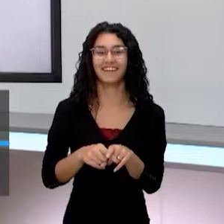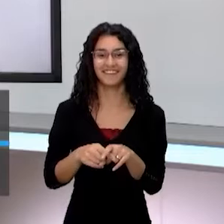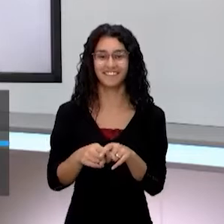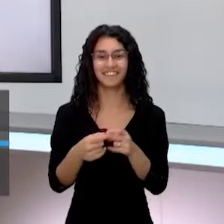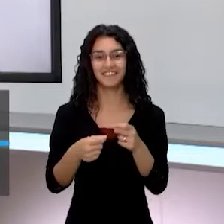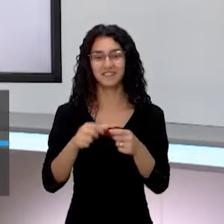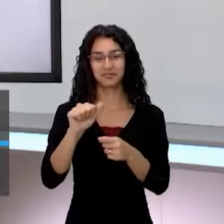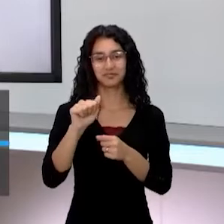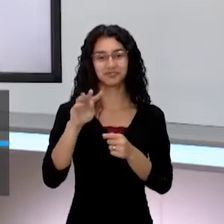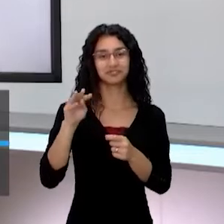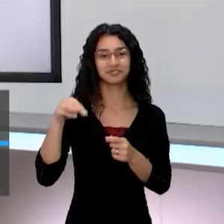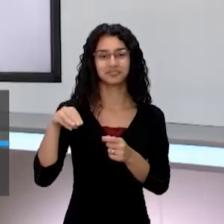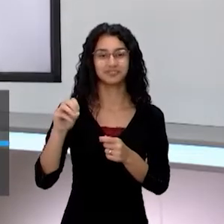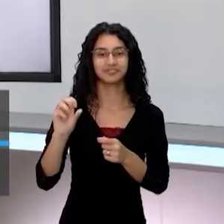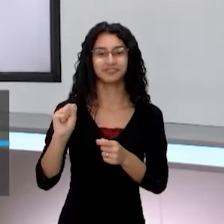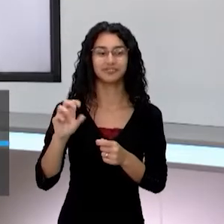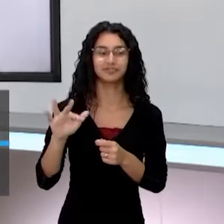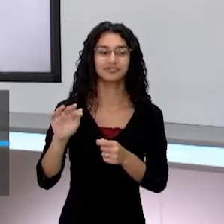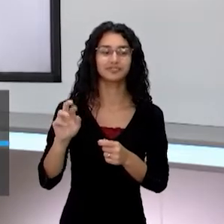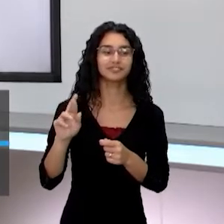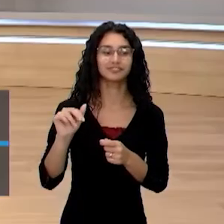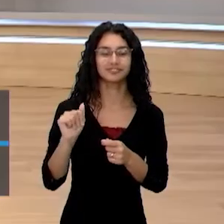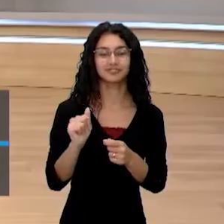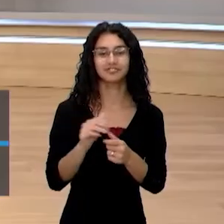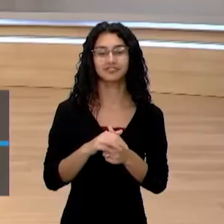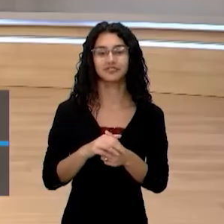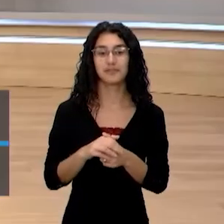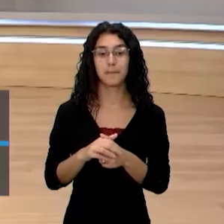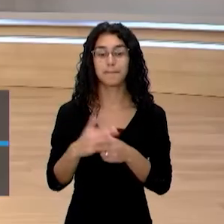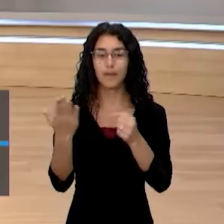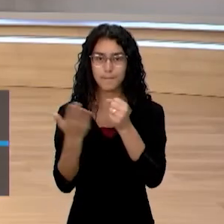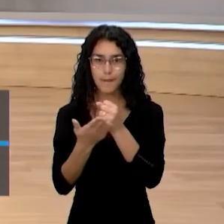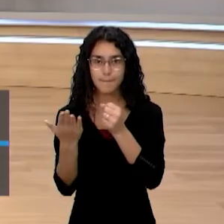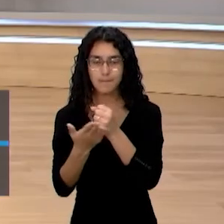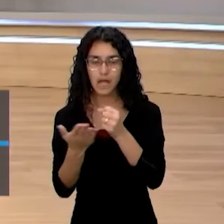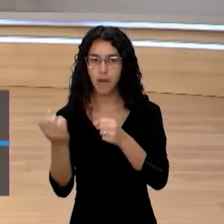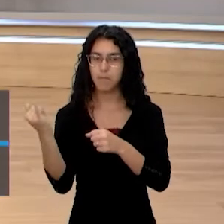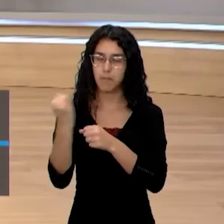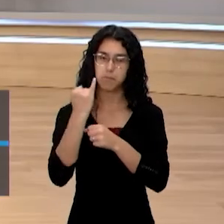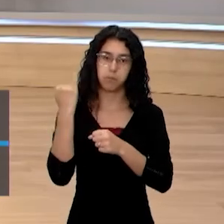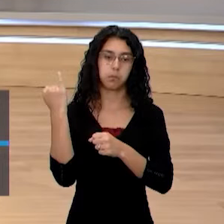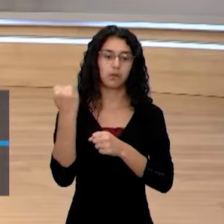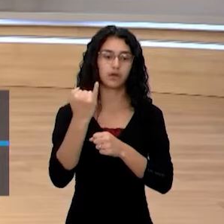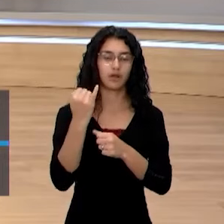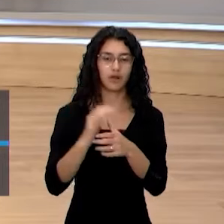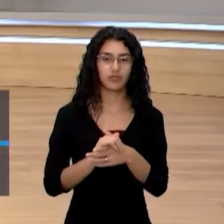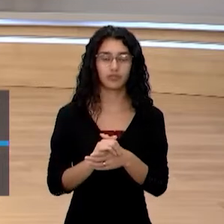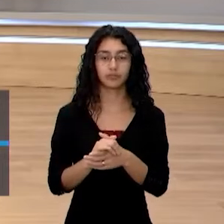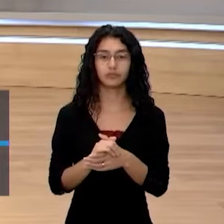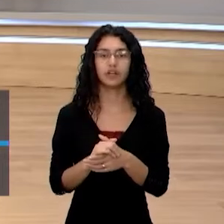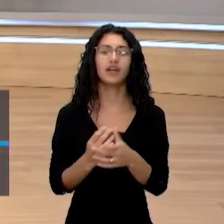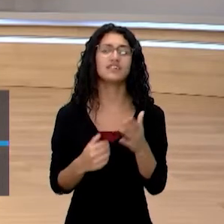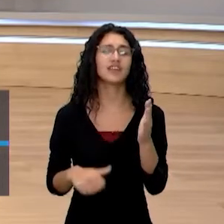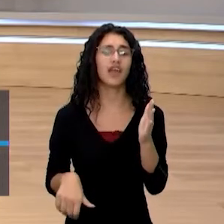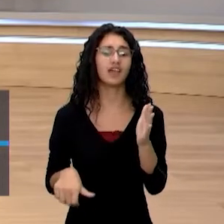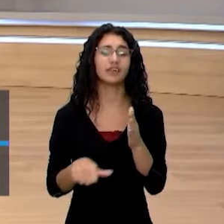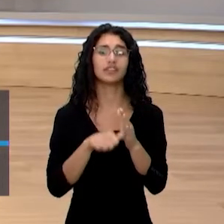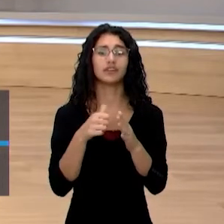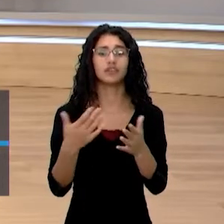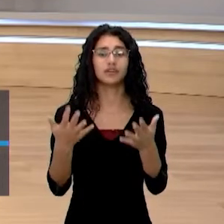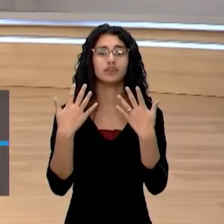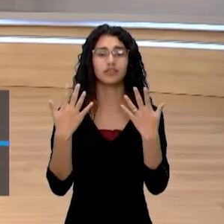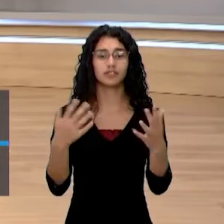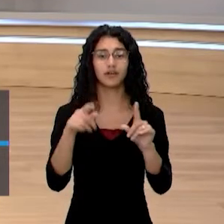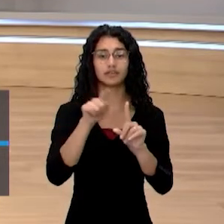a atmosfera. Né? Então, exato. A atmosfera é a base essencial ali para, por exemplo, primeiro para a temperatura, conseguir pra manter a